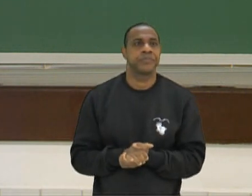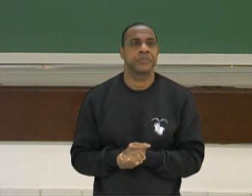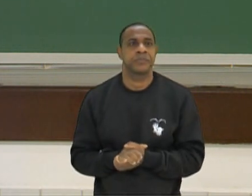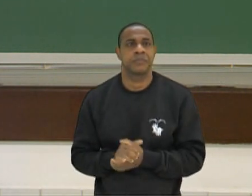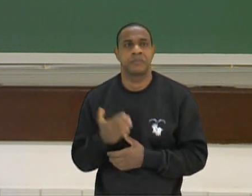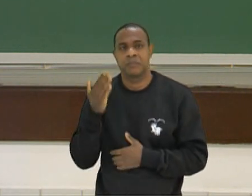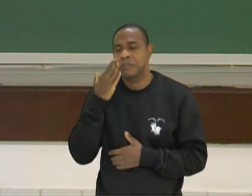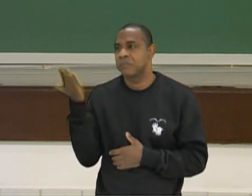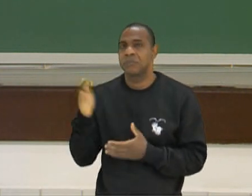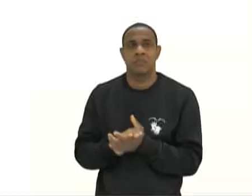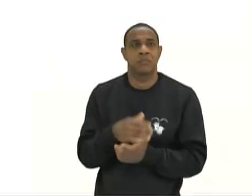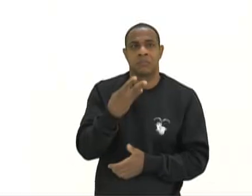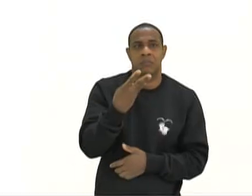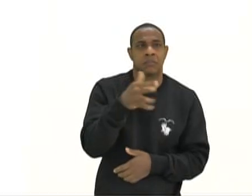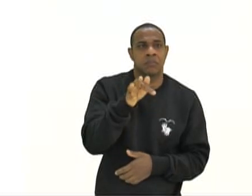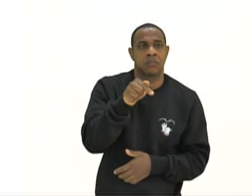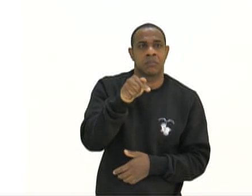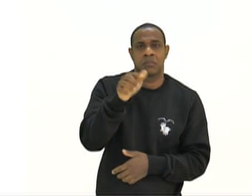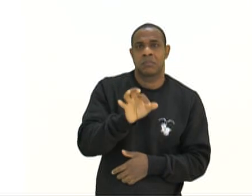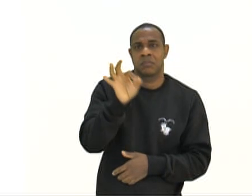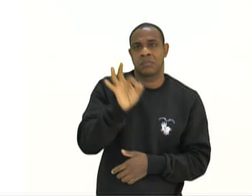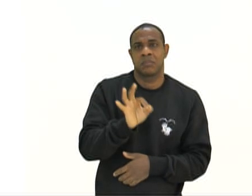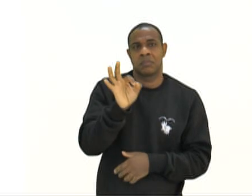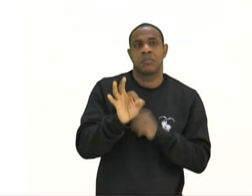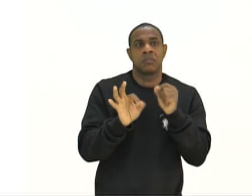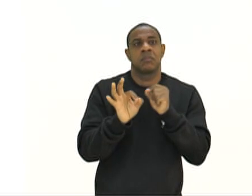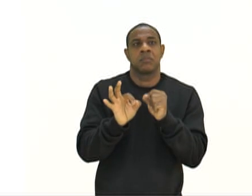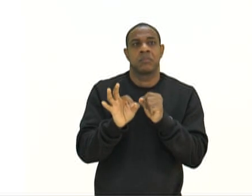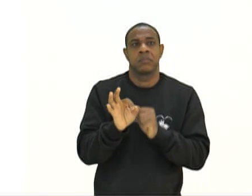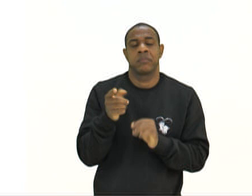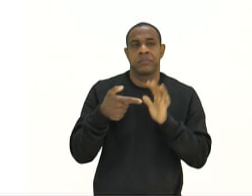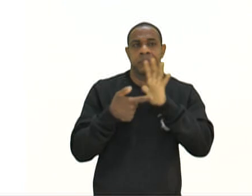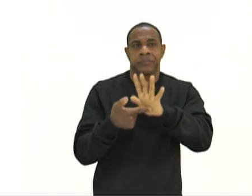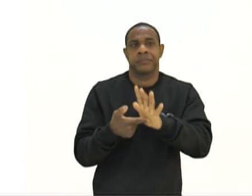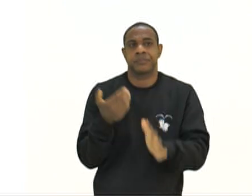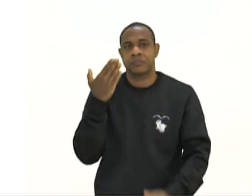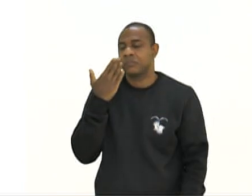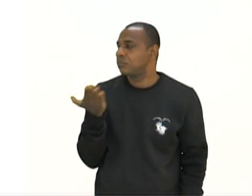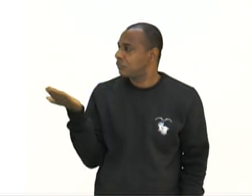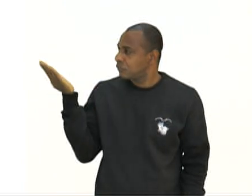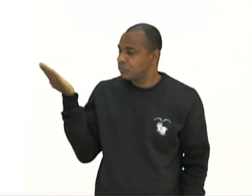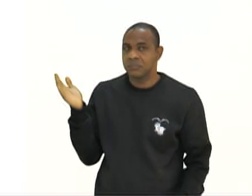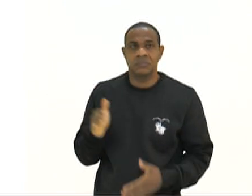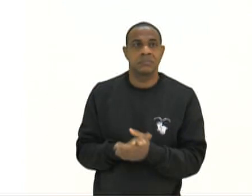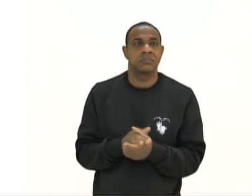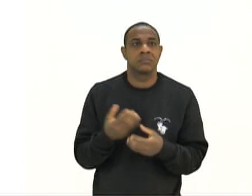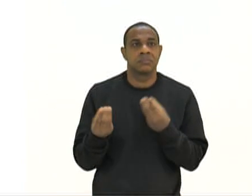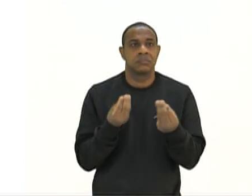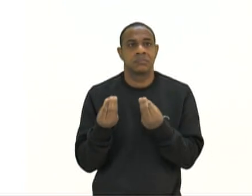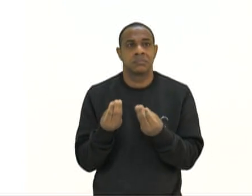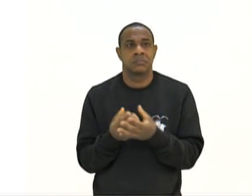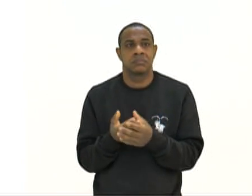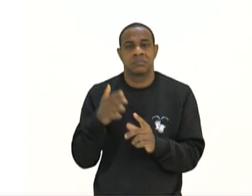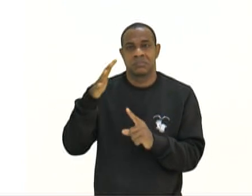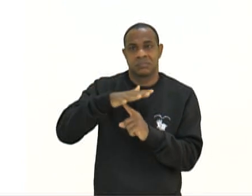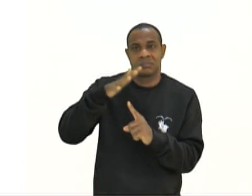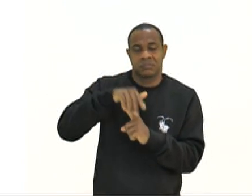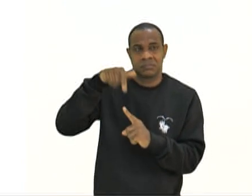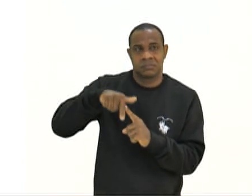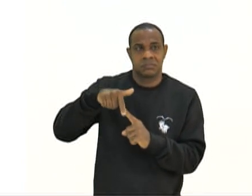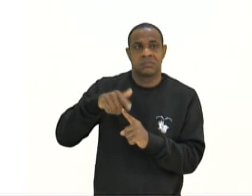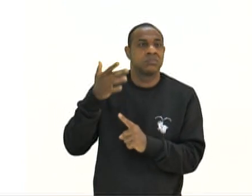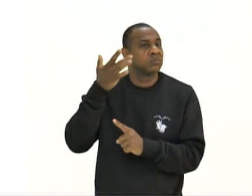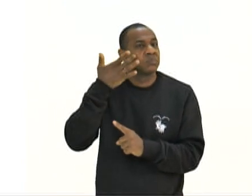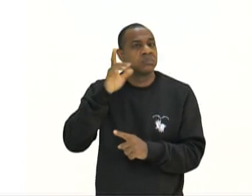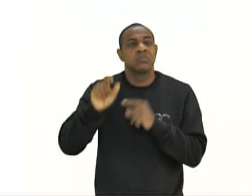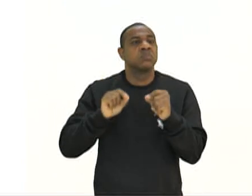Então, dentro desse aspecto, olha o que eu peguei aqui, algumas reportagens ali e trouxe para vocês ali, ó. 47% dos paranaenses não